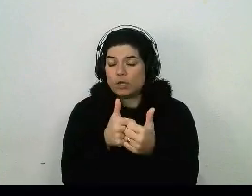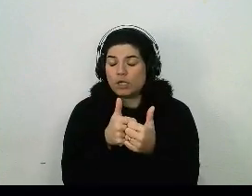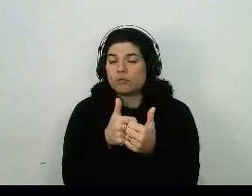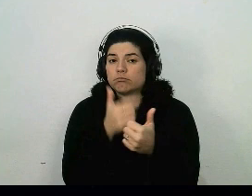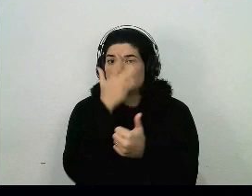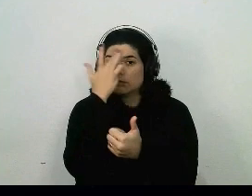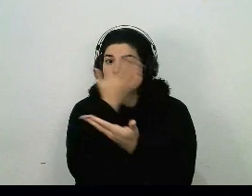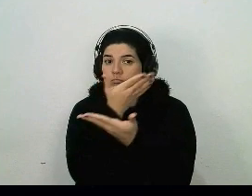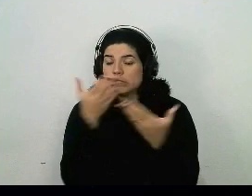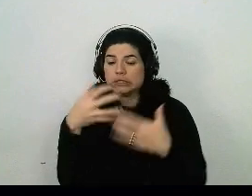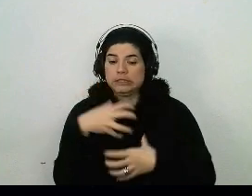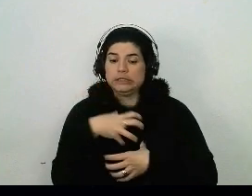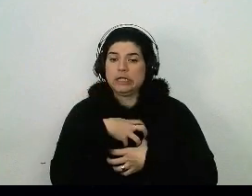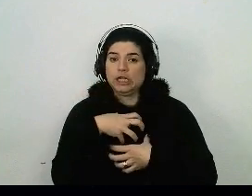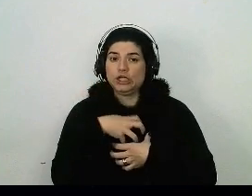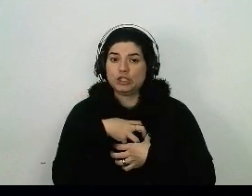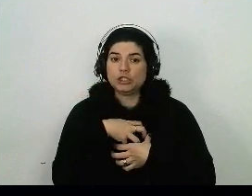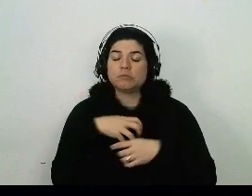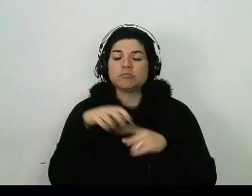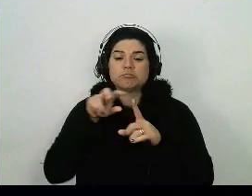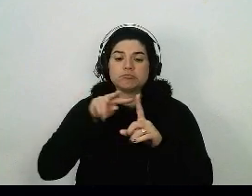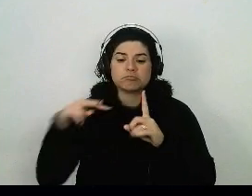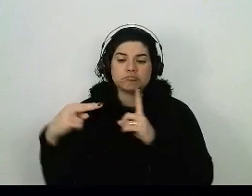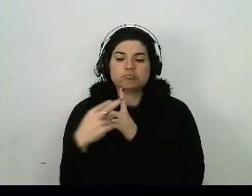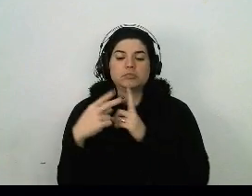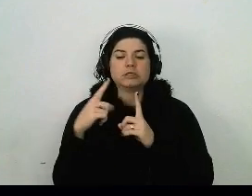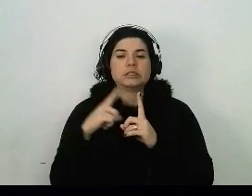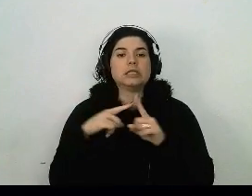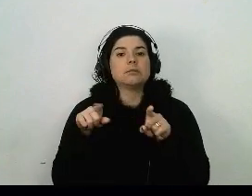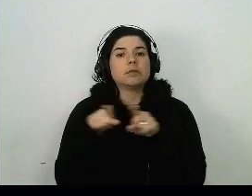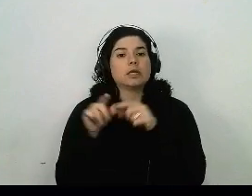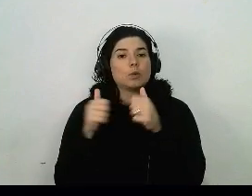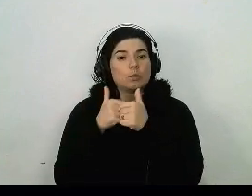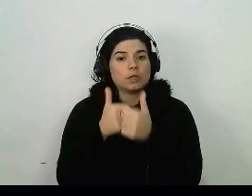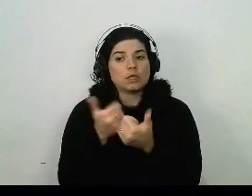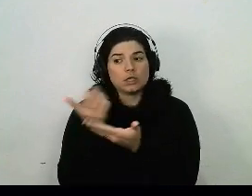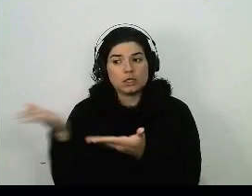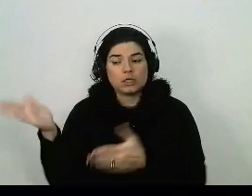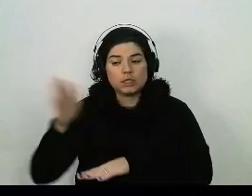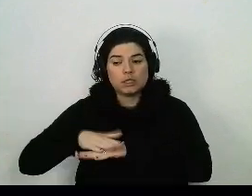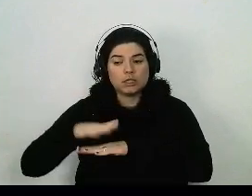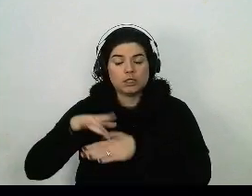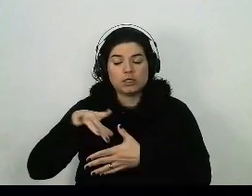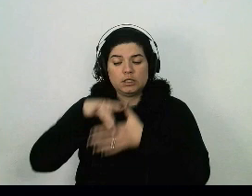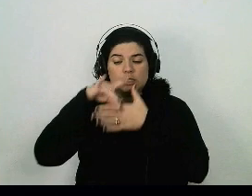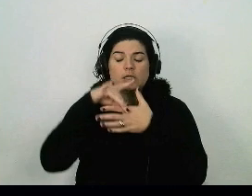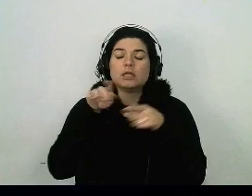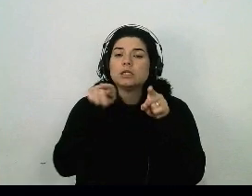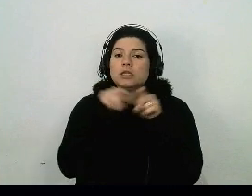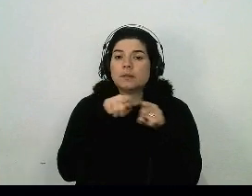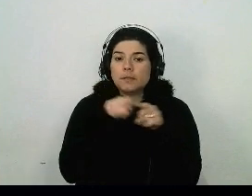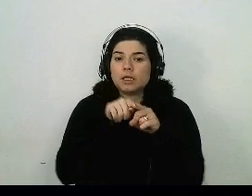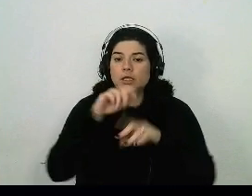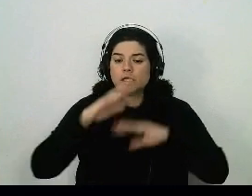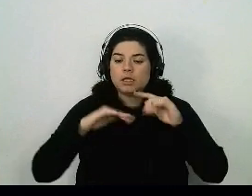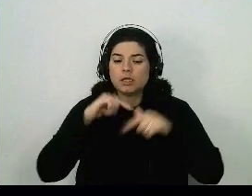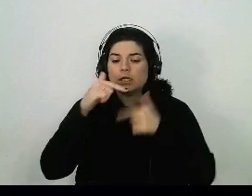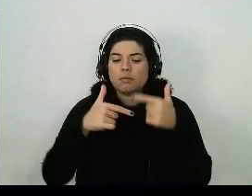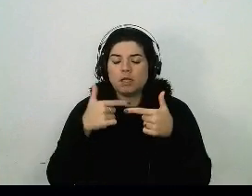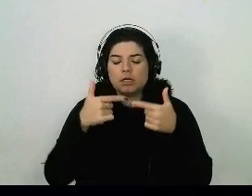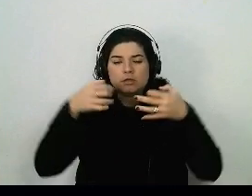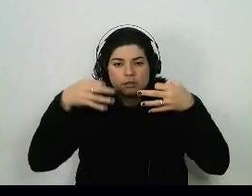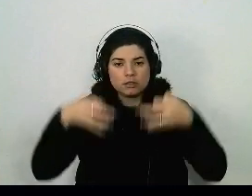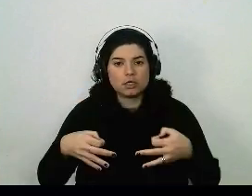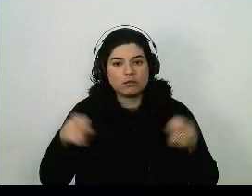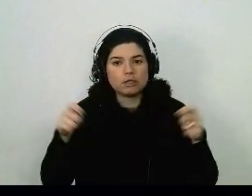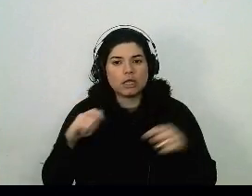se sentindo vistas e acompanhadas pela liderança e em termos deficiência e fluxo posso medir